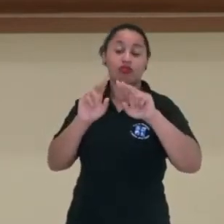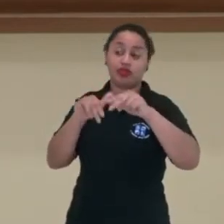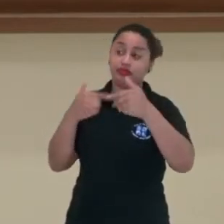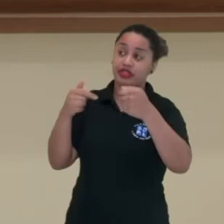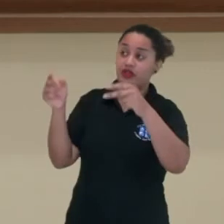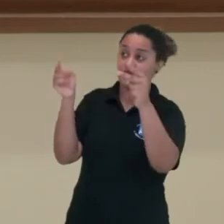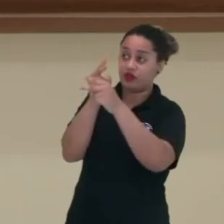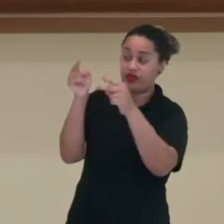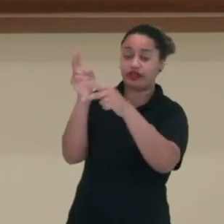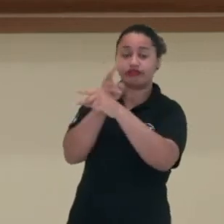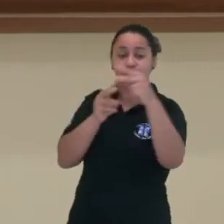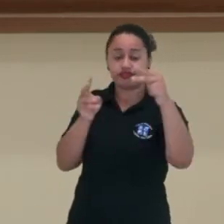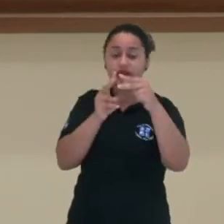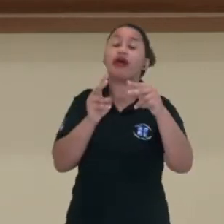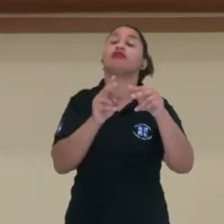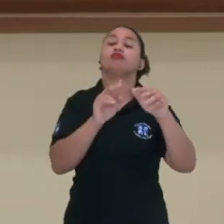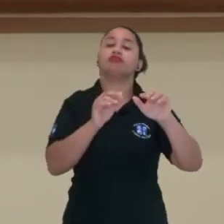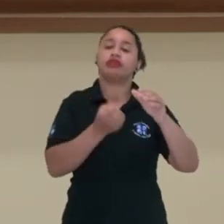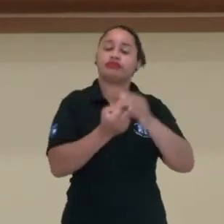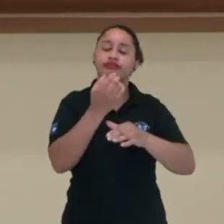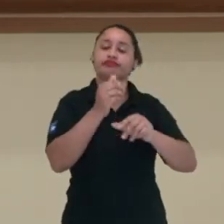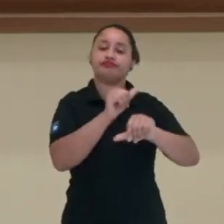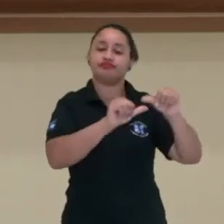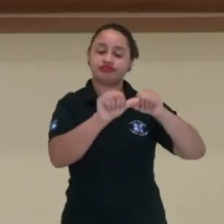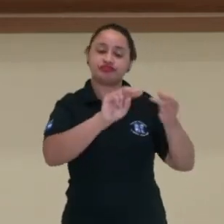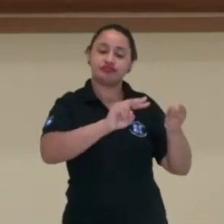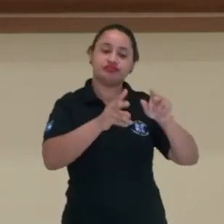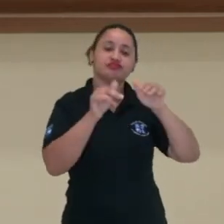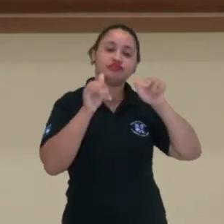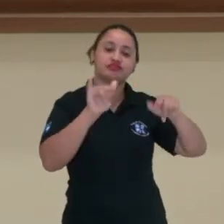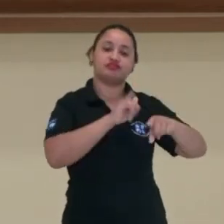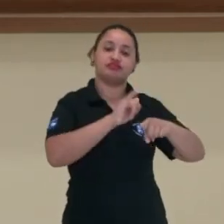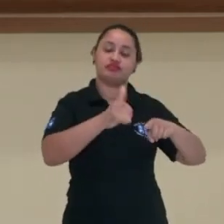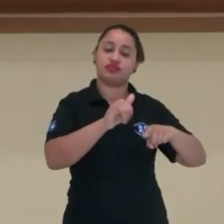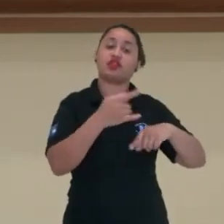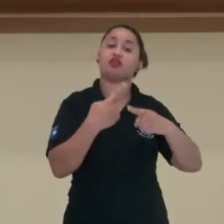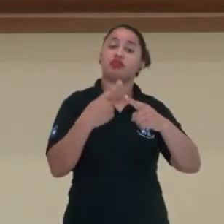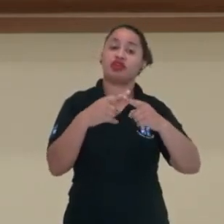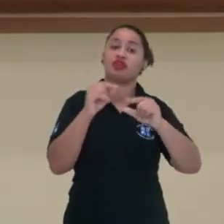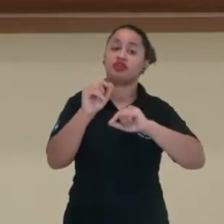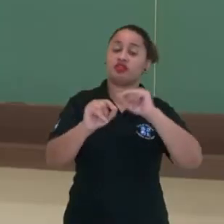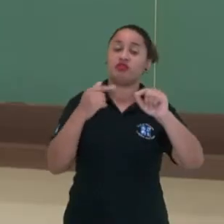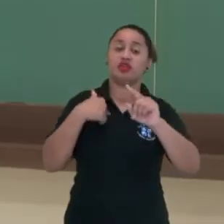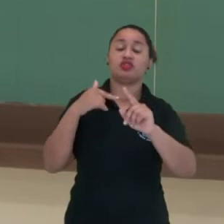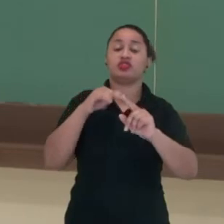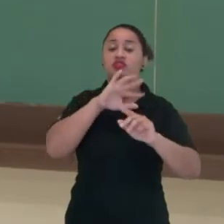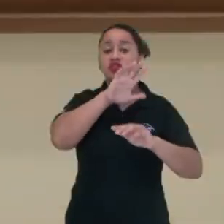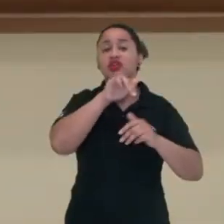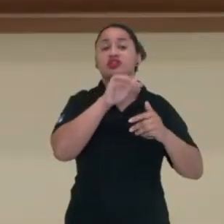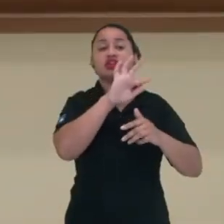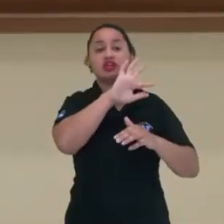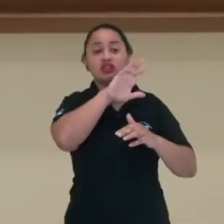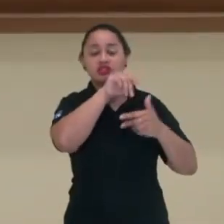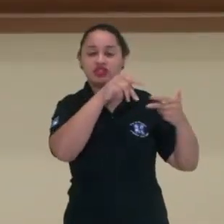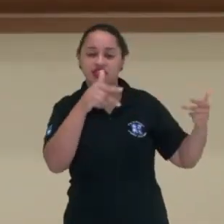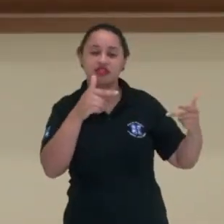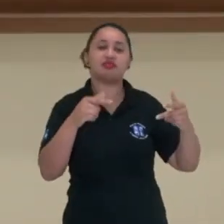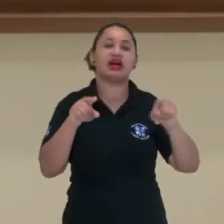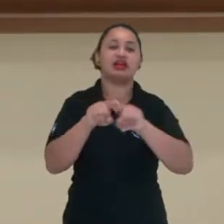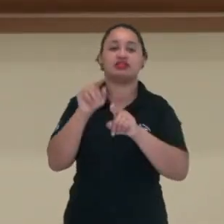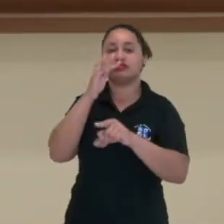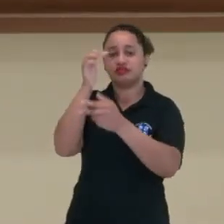vento, por que ela pode causar problemas na fauna e na flora? A fauna são os animais e a flora é